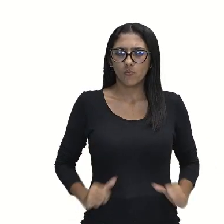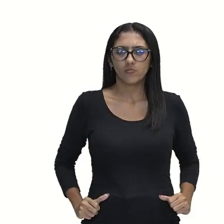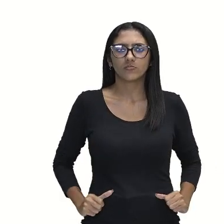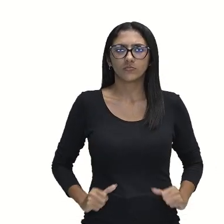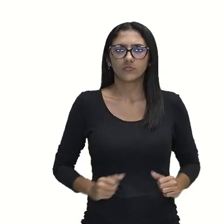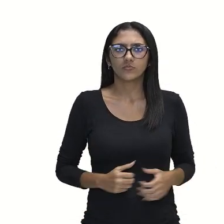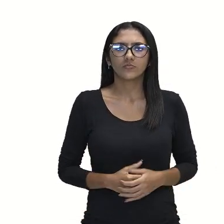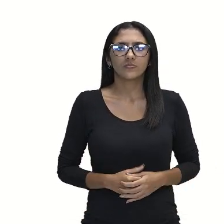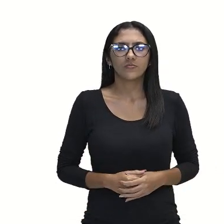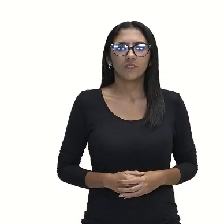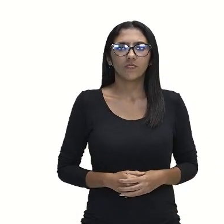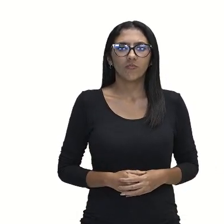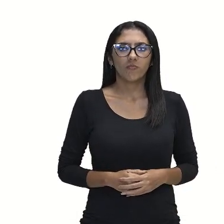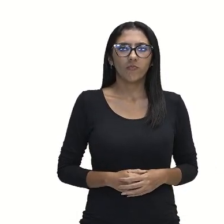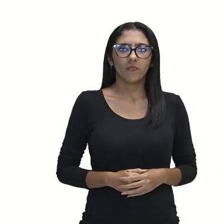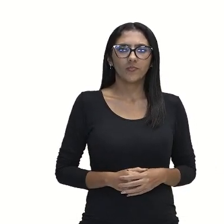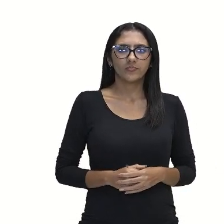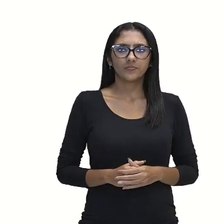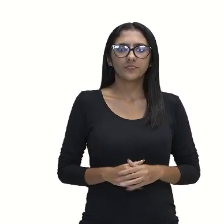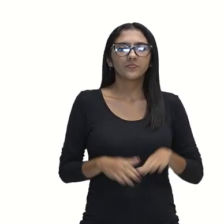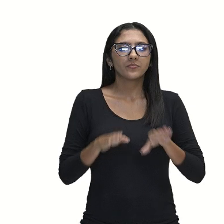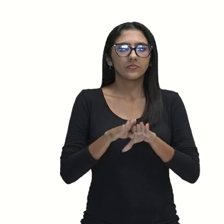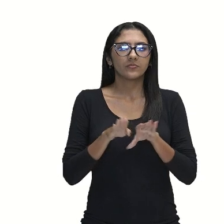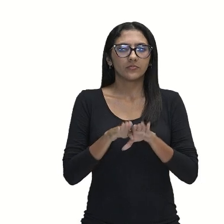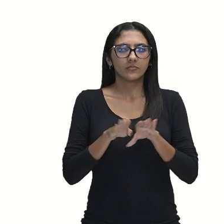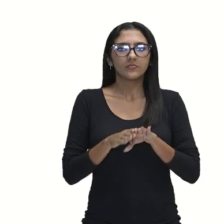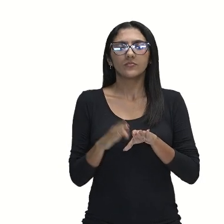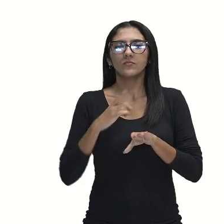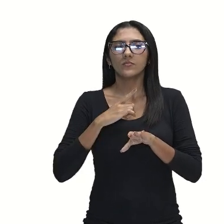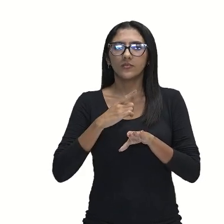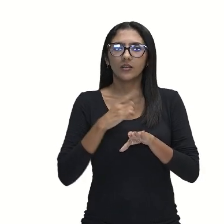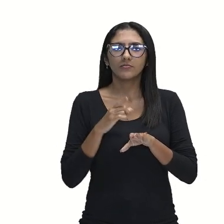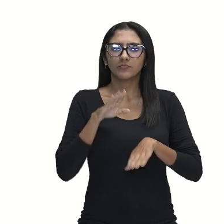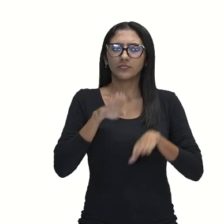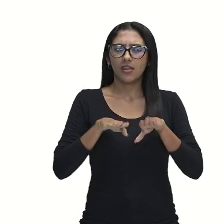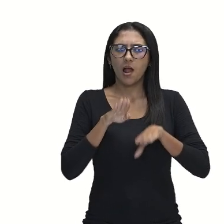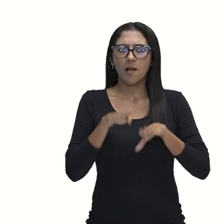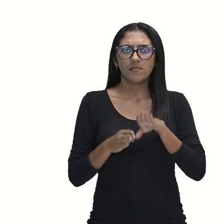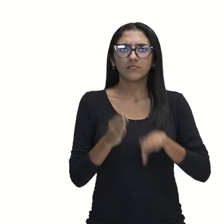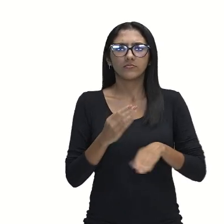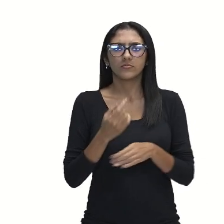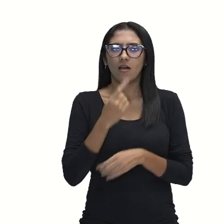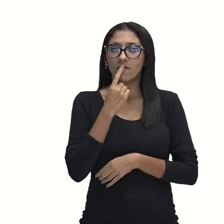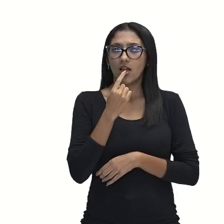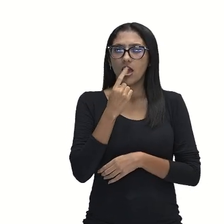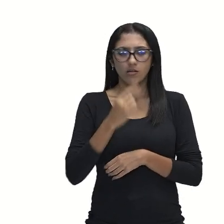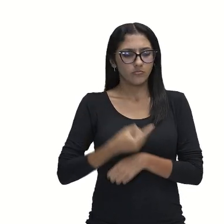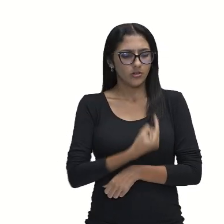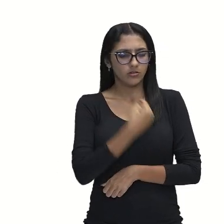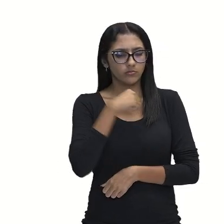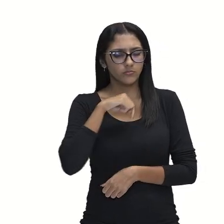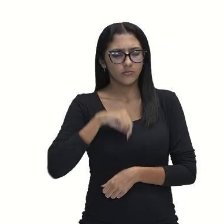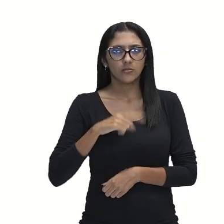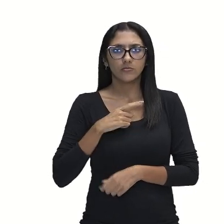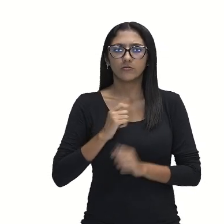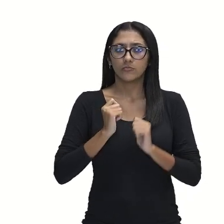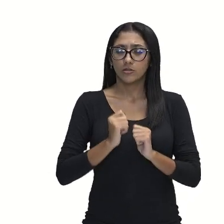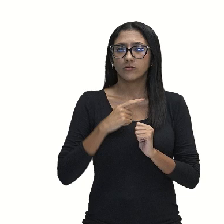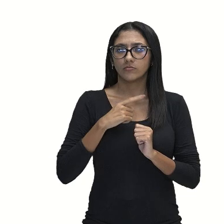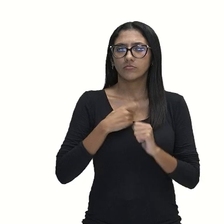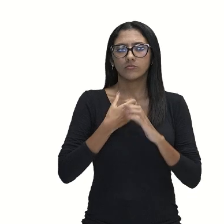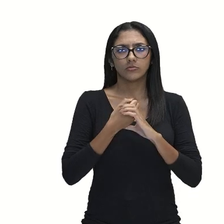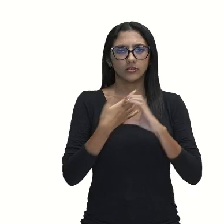certo? E de acordo com o caminho que o sangue percorre, podemos classificar os circuitos